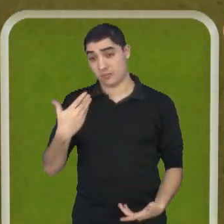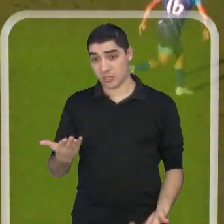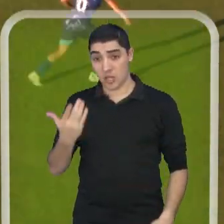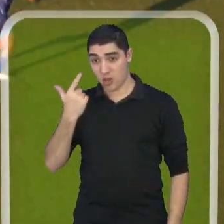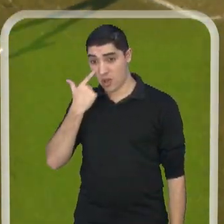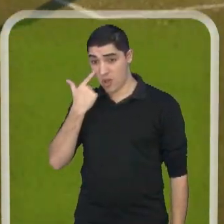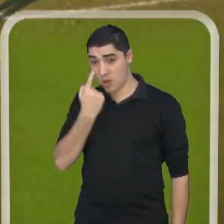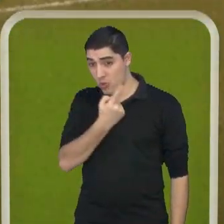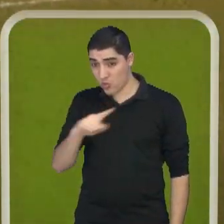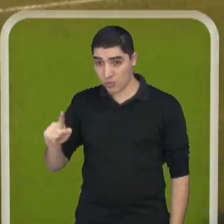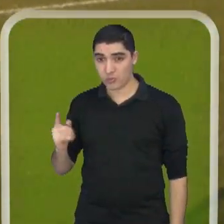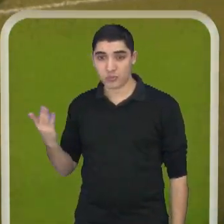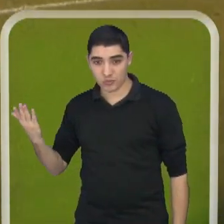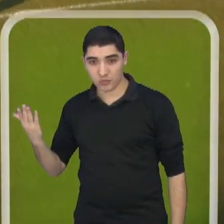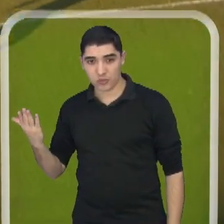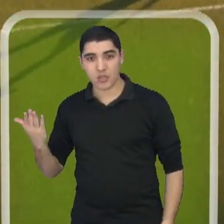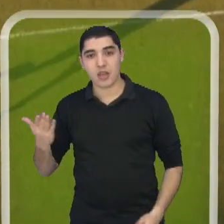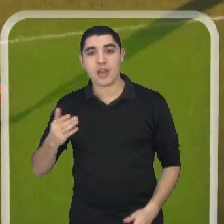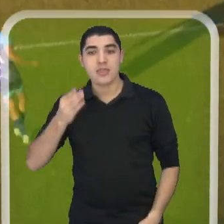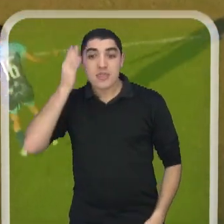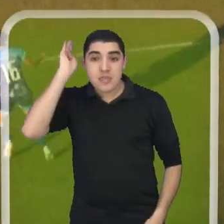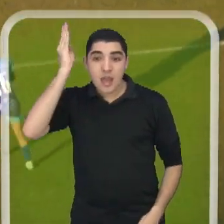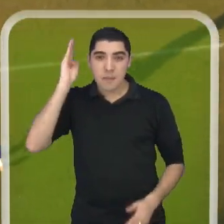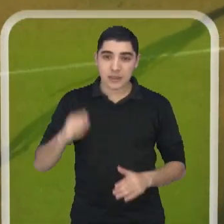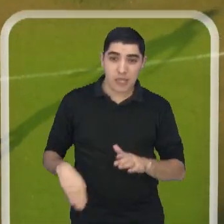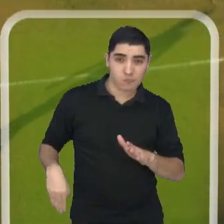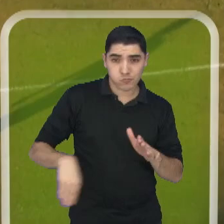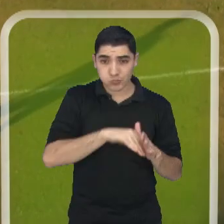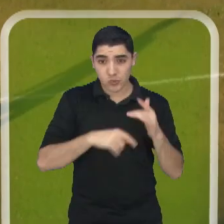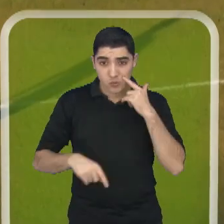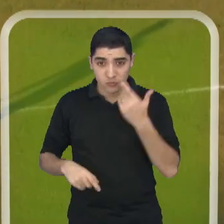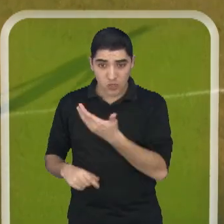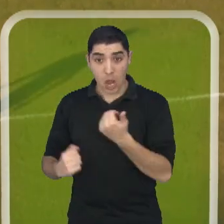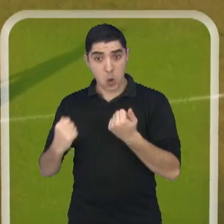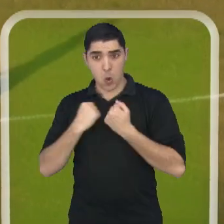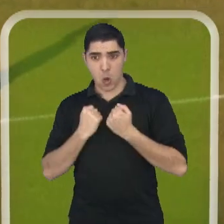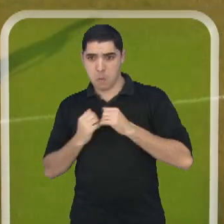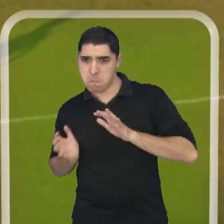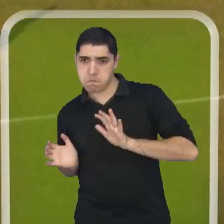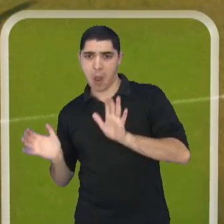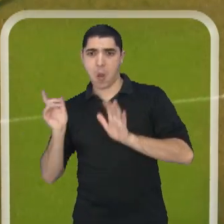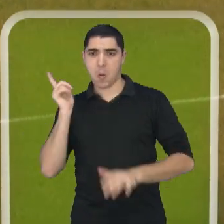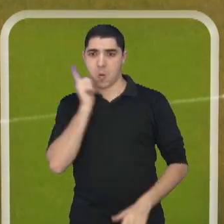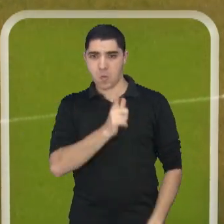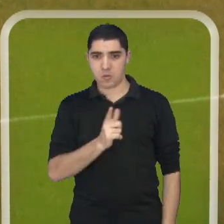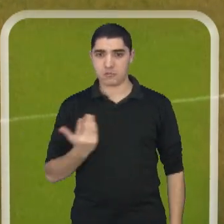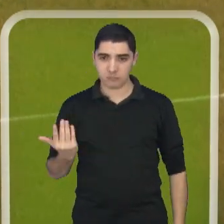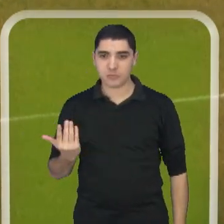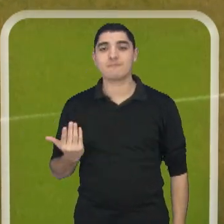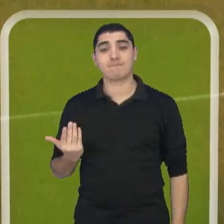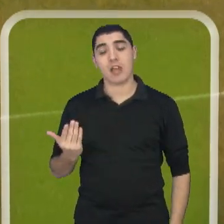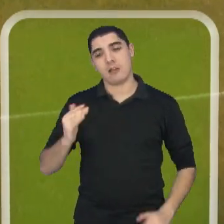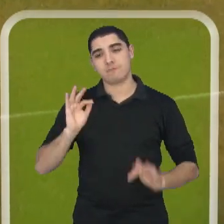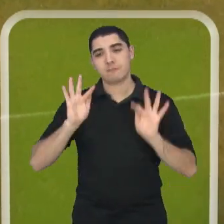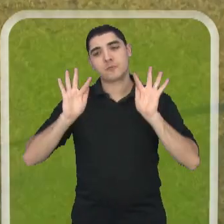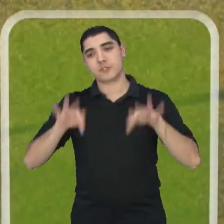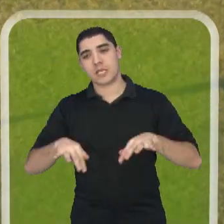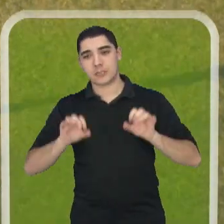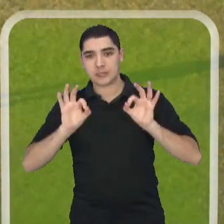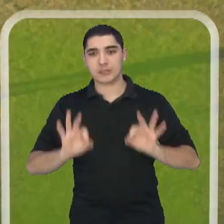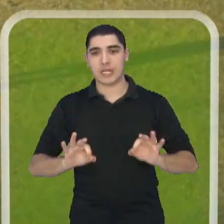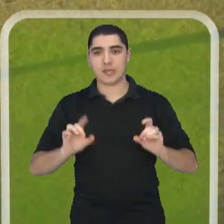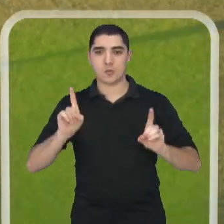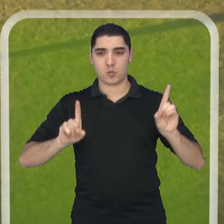do jogo foi do Taubaté, nessa finalização que a Zani fez grande defesa. E o jogo terminou mesmo 1-1